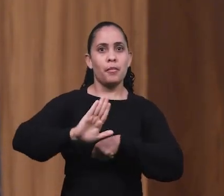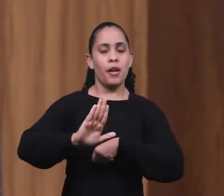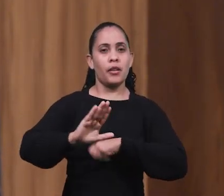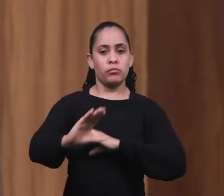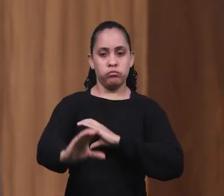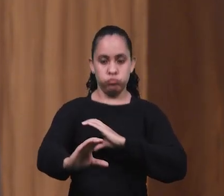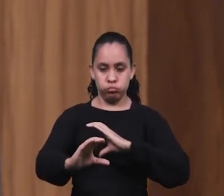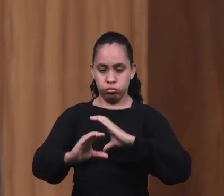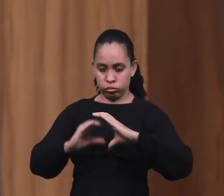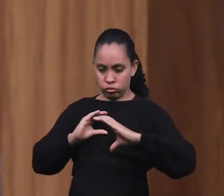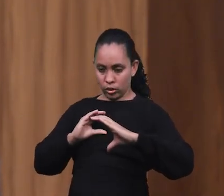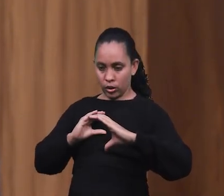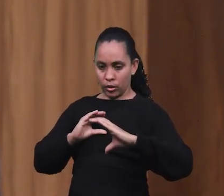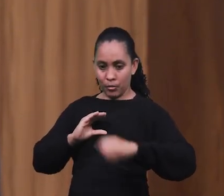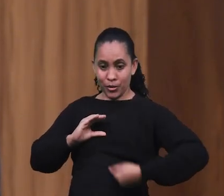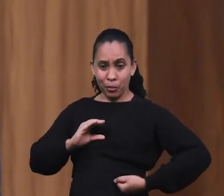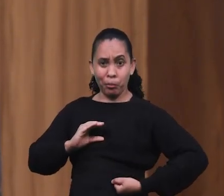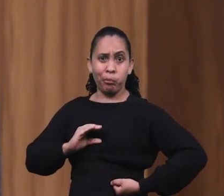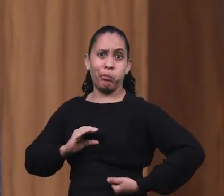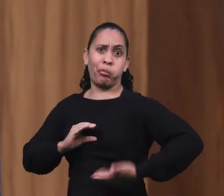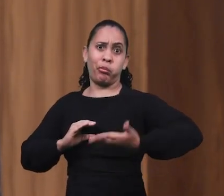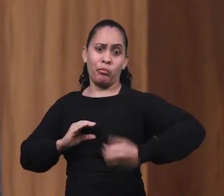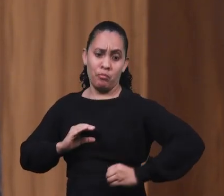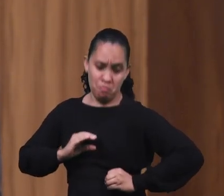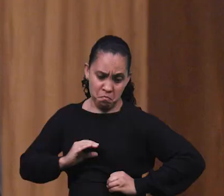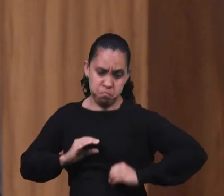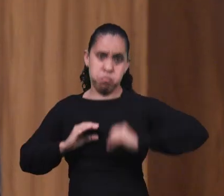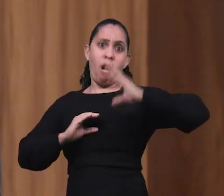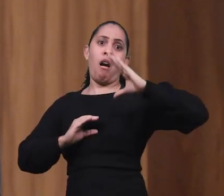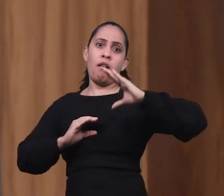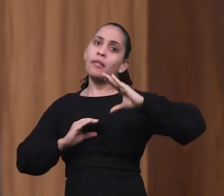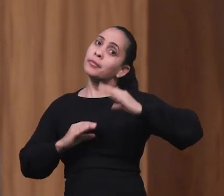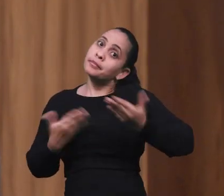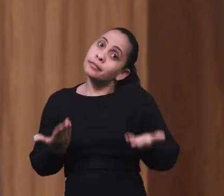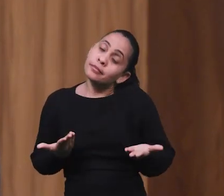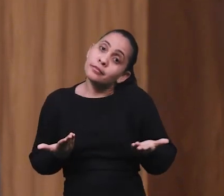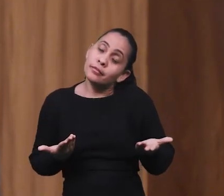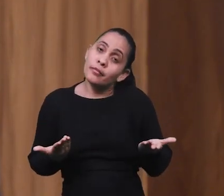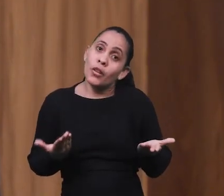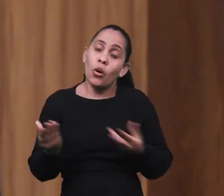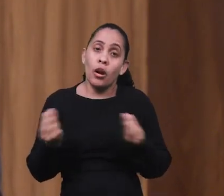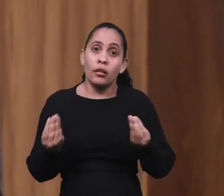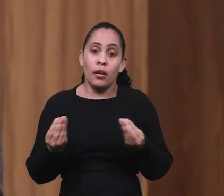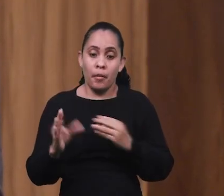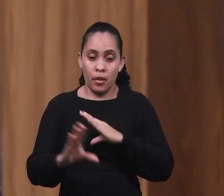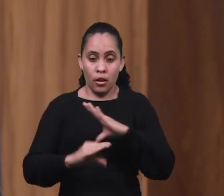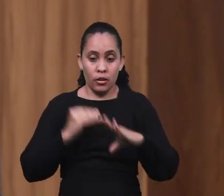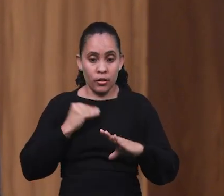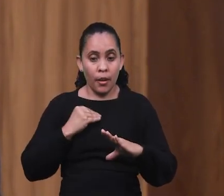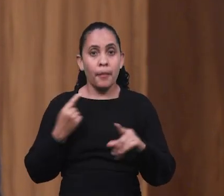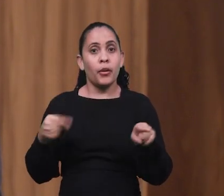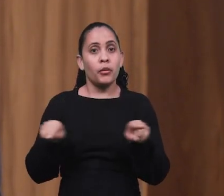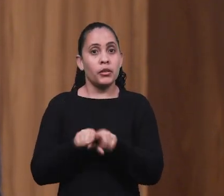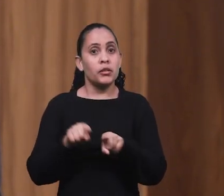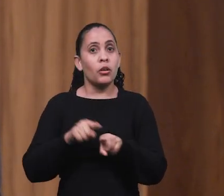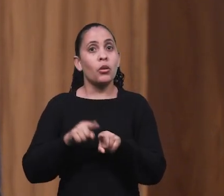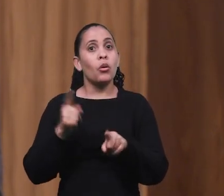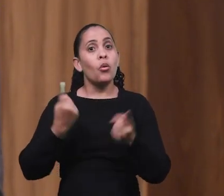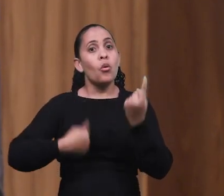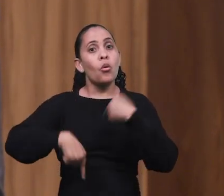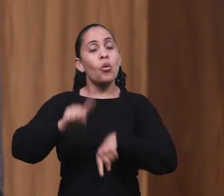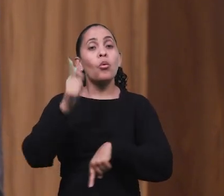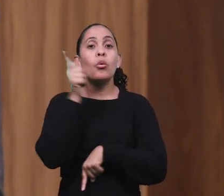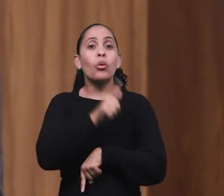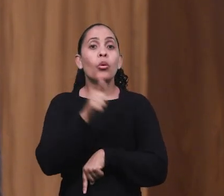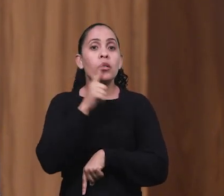não cheguei nem no ponto de equilíbrio, nem no 0 a 0. Então, quanto mais eu preciso crescer? E para poder ter lucro, o quanto mais eu preciso crescer ou quanto mais